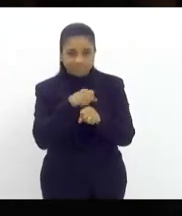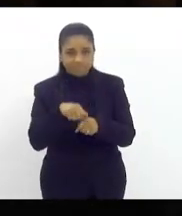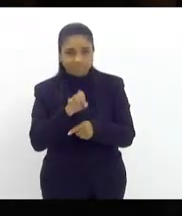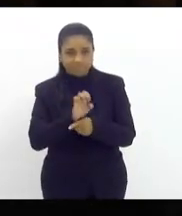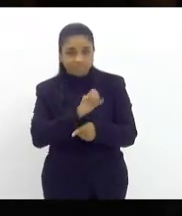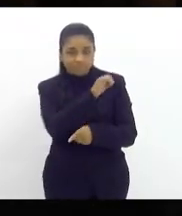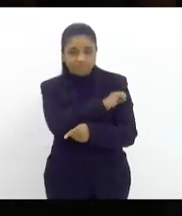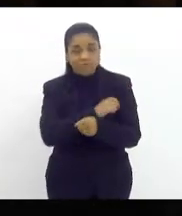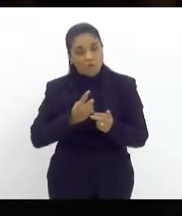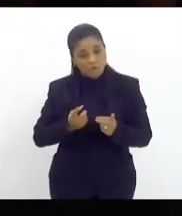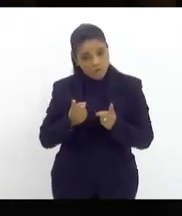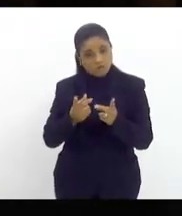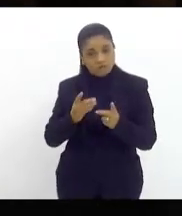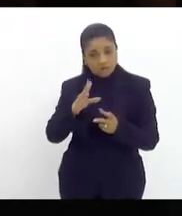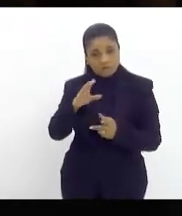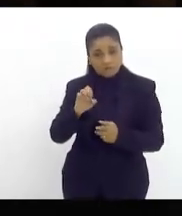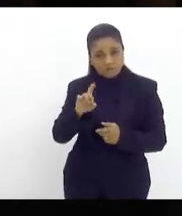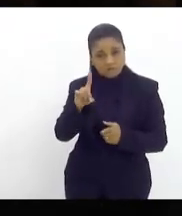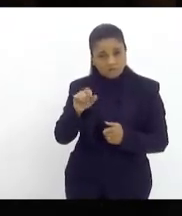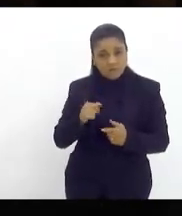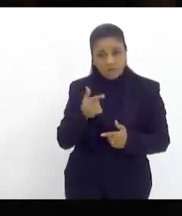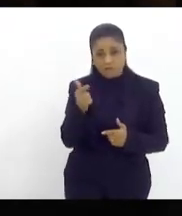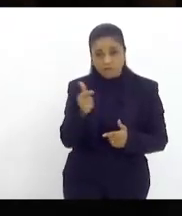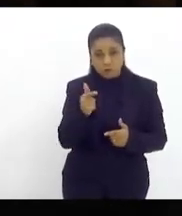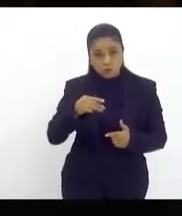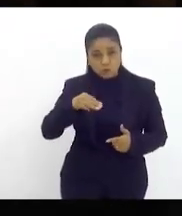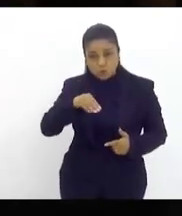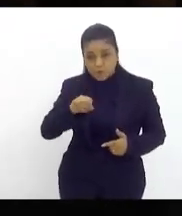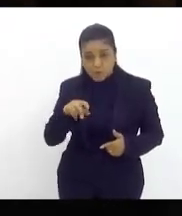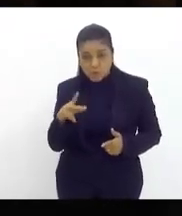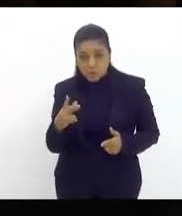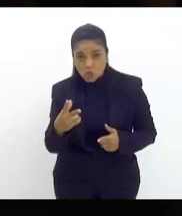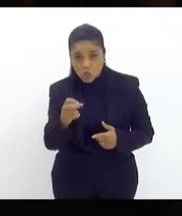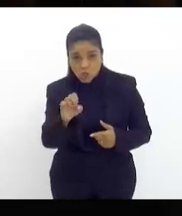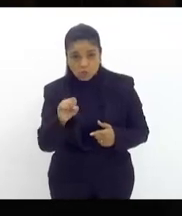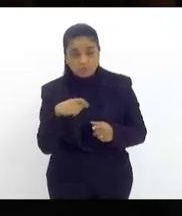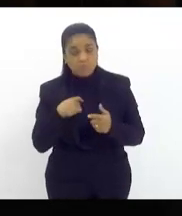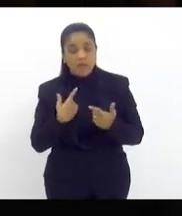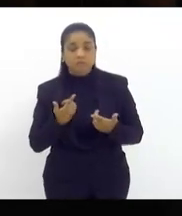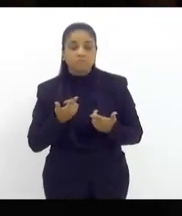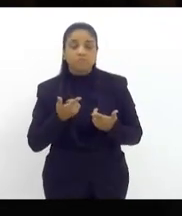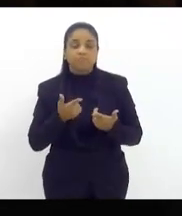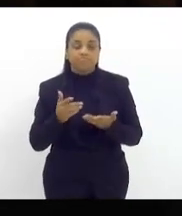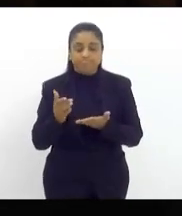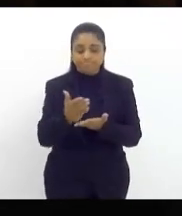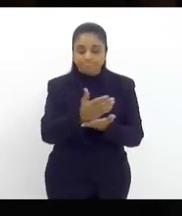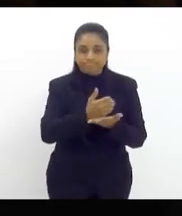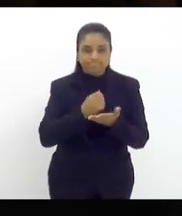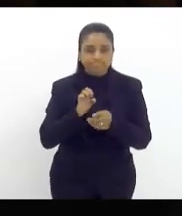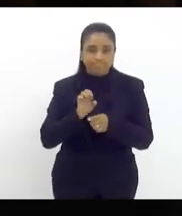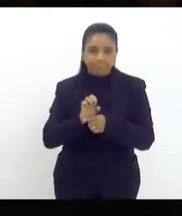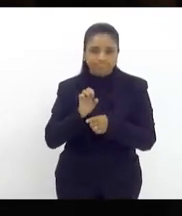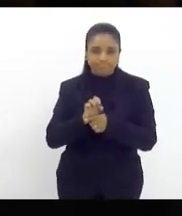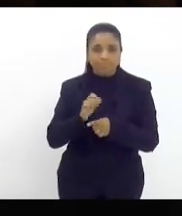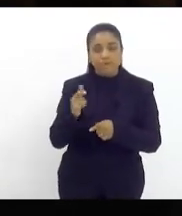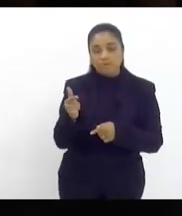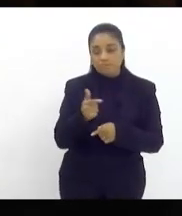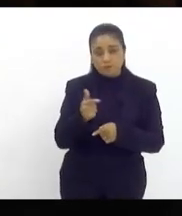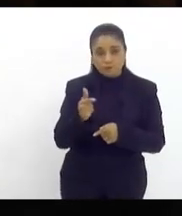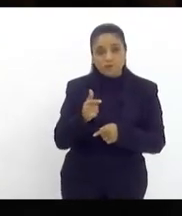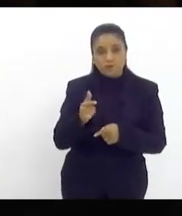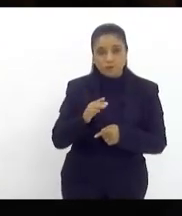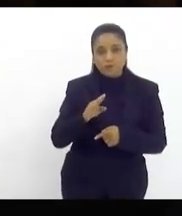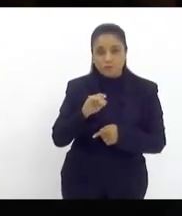22 bilhões, mas nós estamos deixando de arrecadar, ano a ano, quase 22 bilhões. Ou